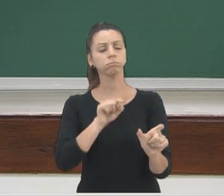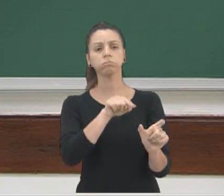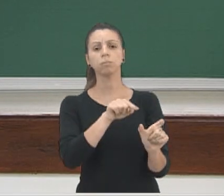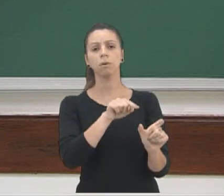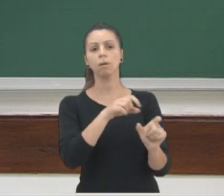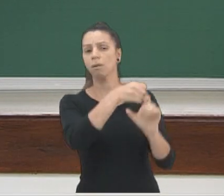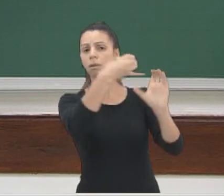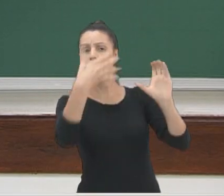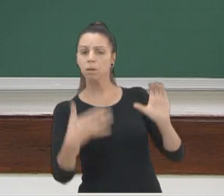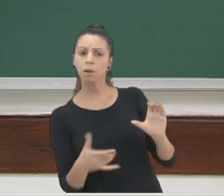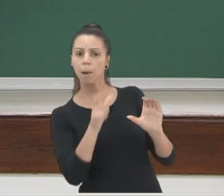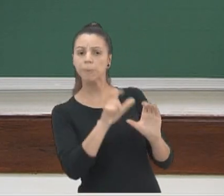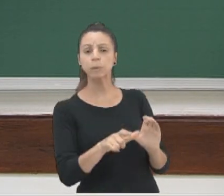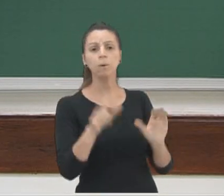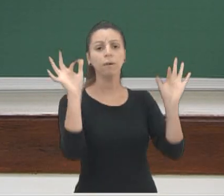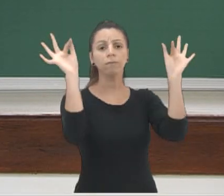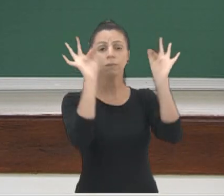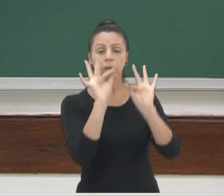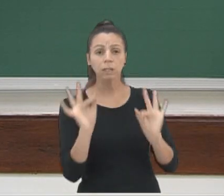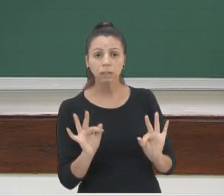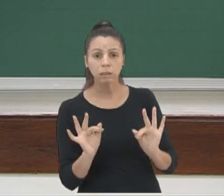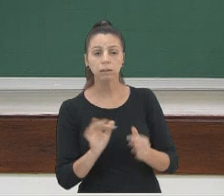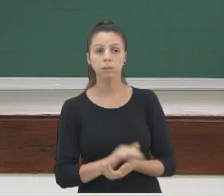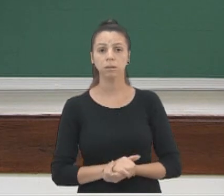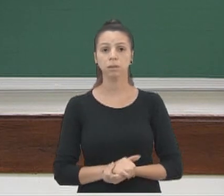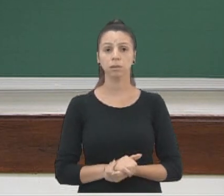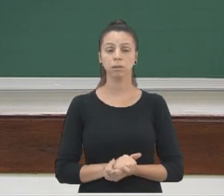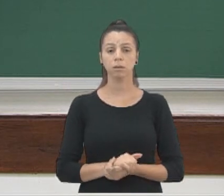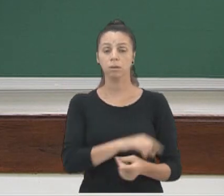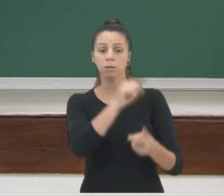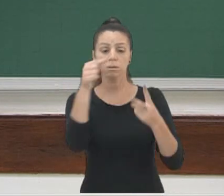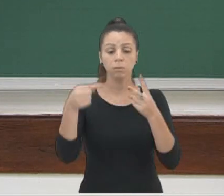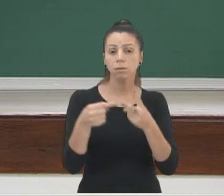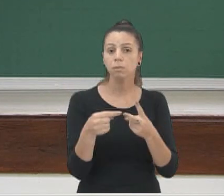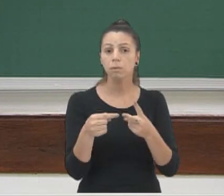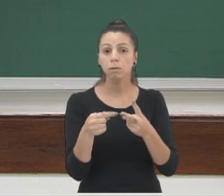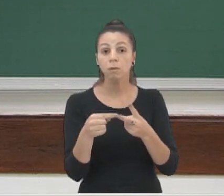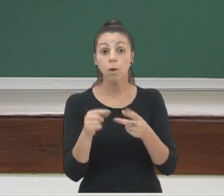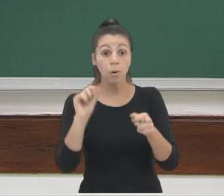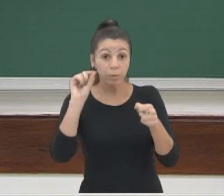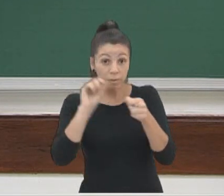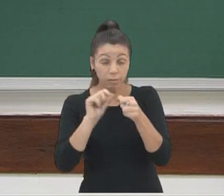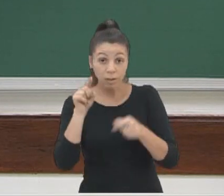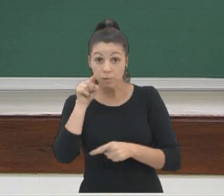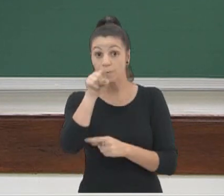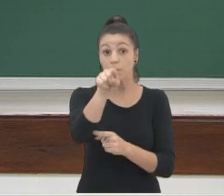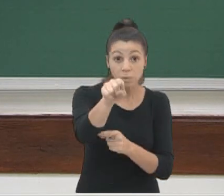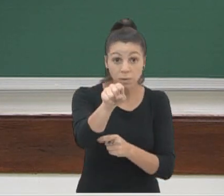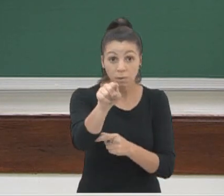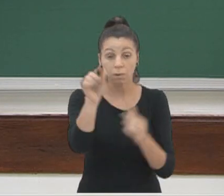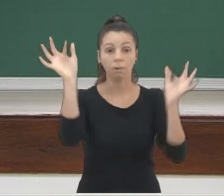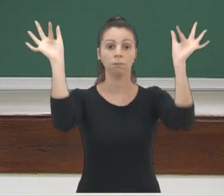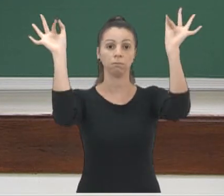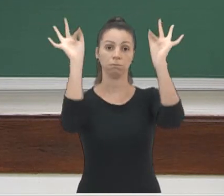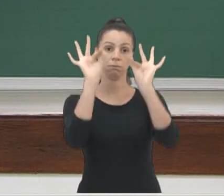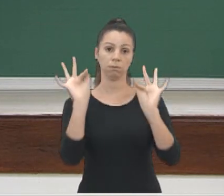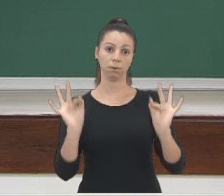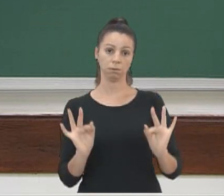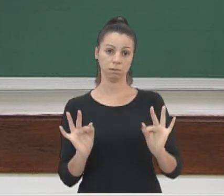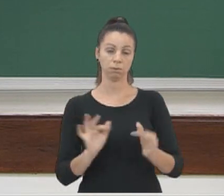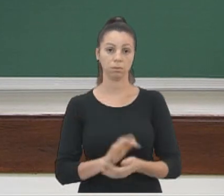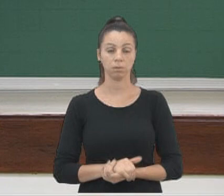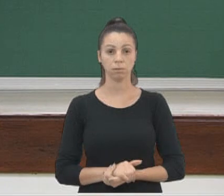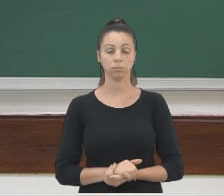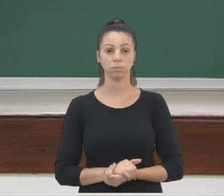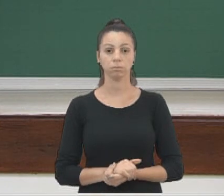as características que para você ela tem? Segundo, o que faz você feliz?